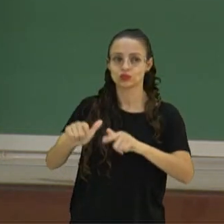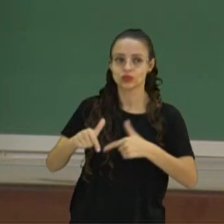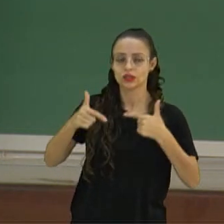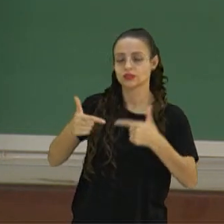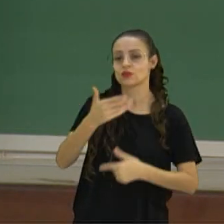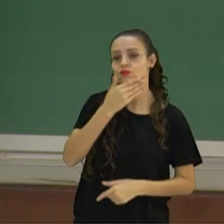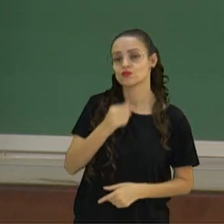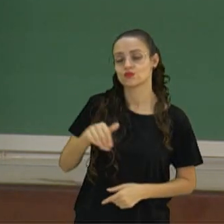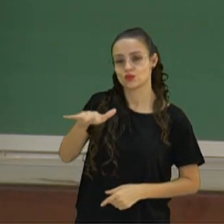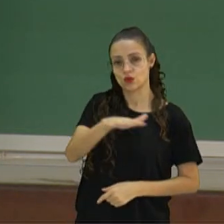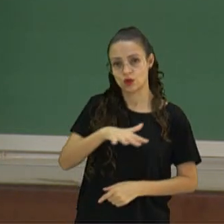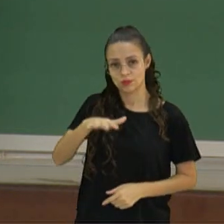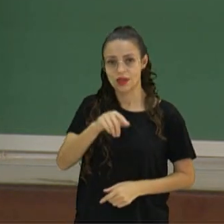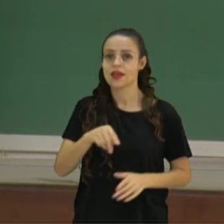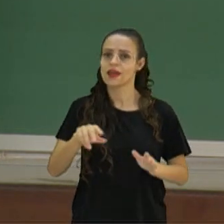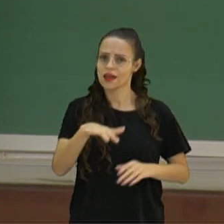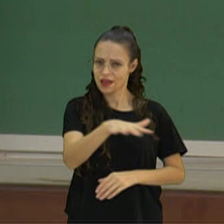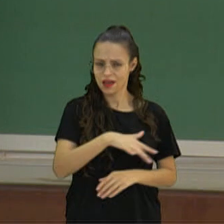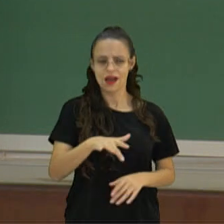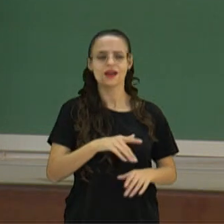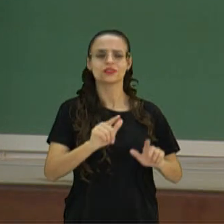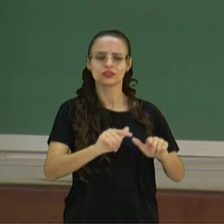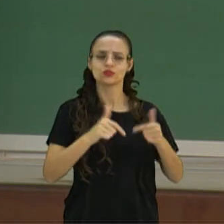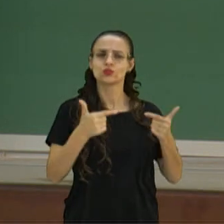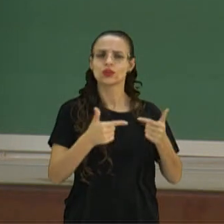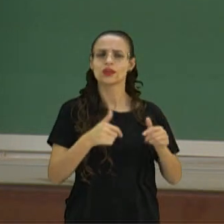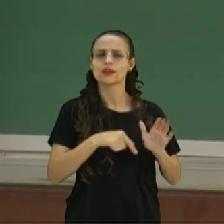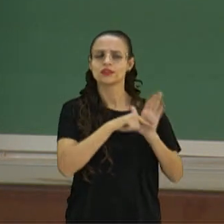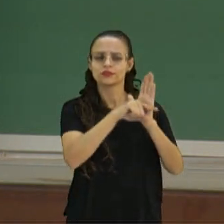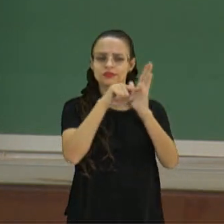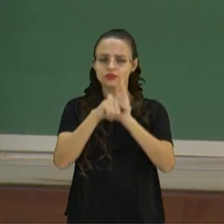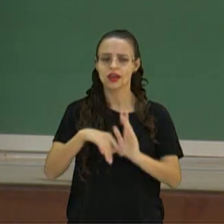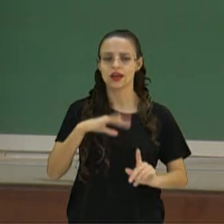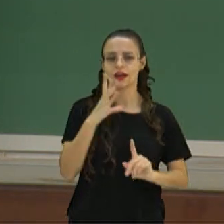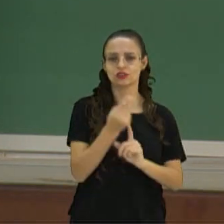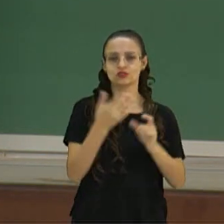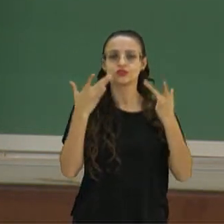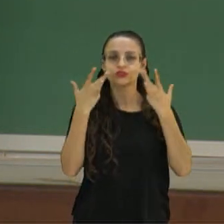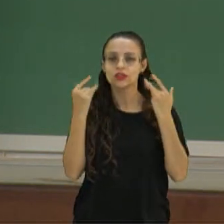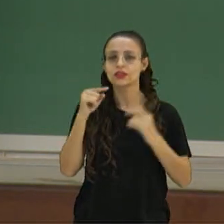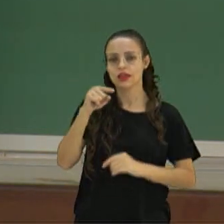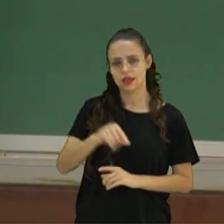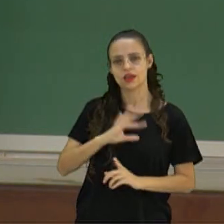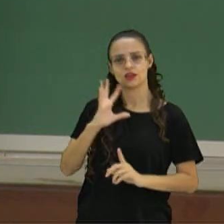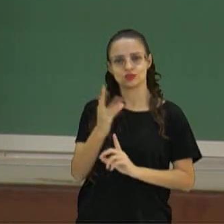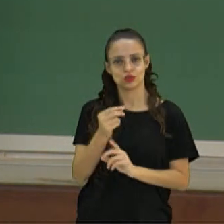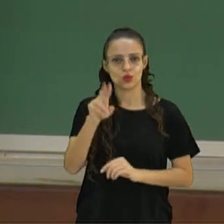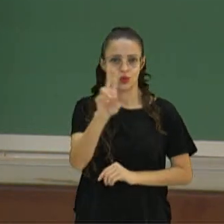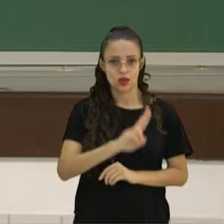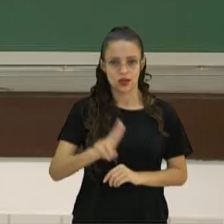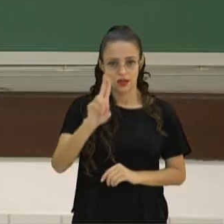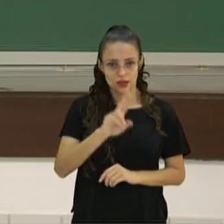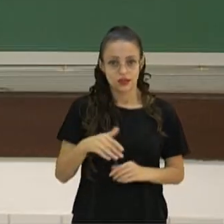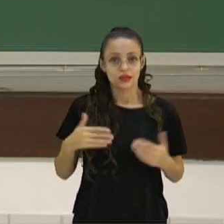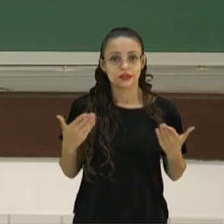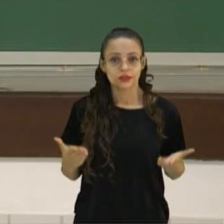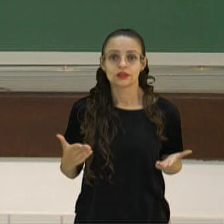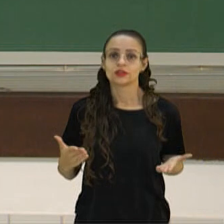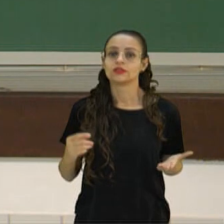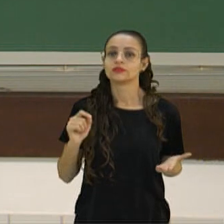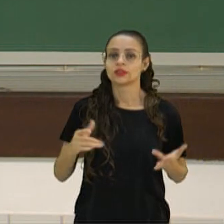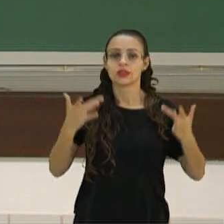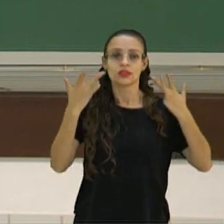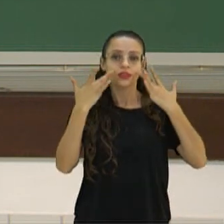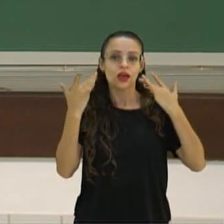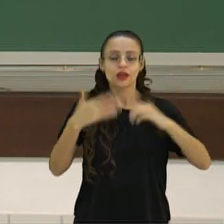classe da sematologia, né? Então, a parte artística da mímica, né, utilizada ali tanto em